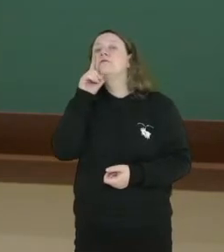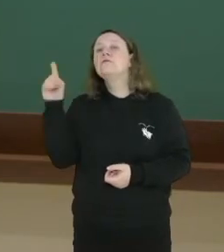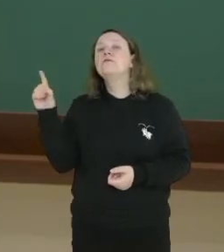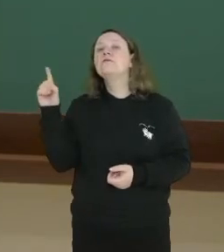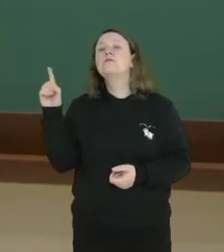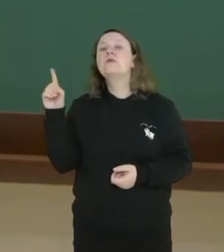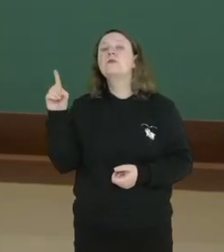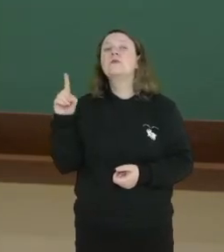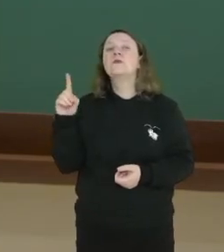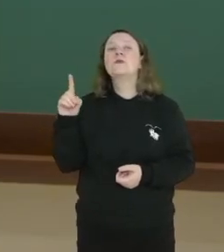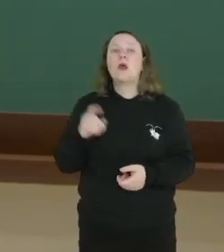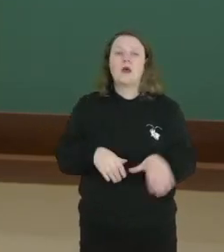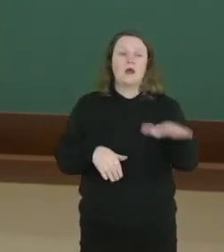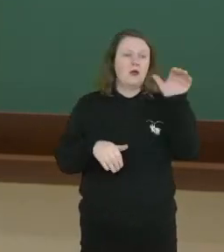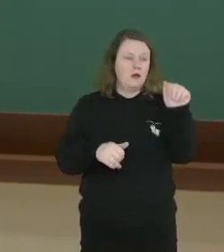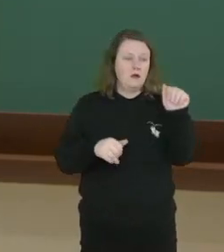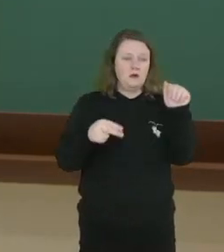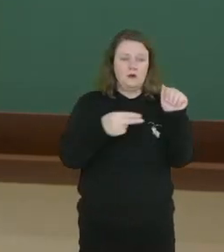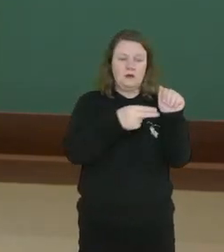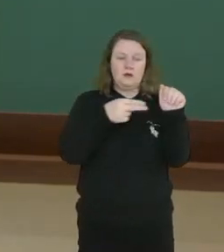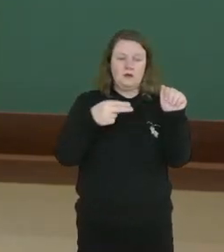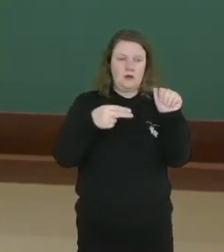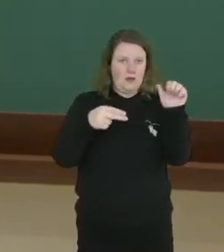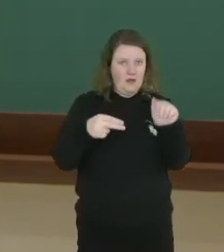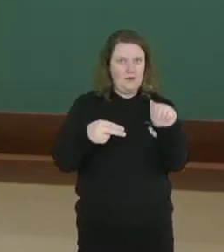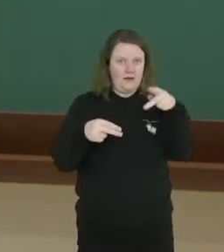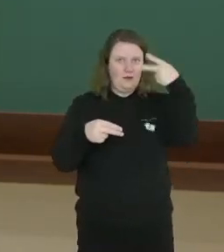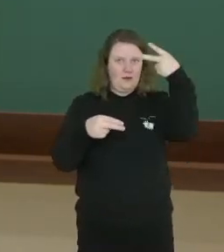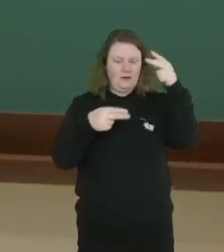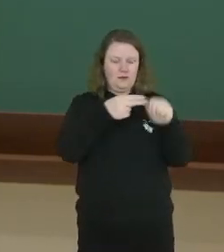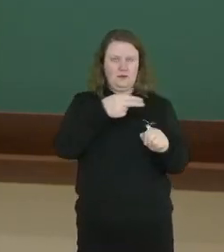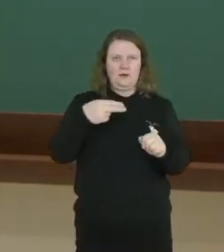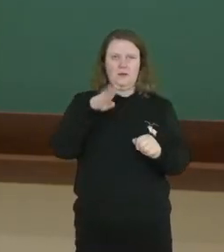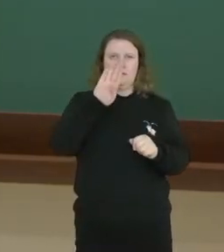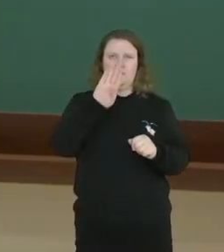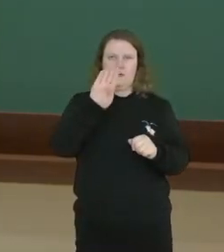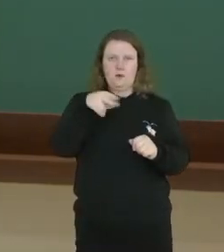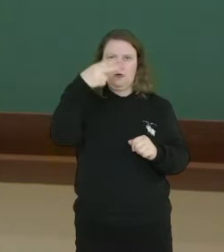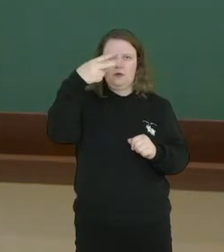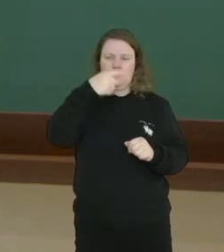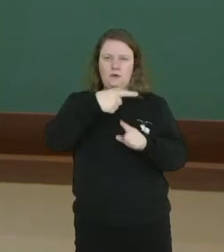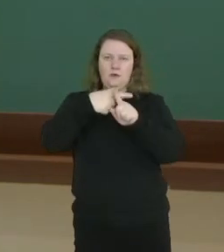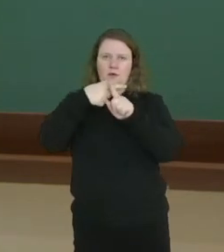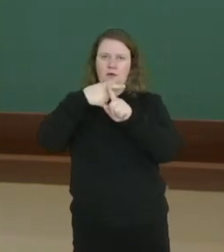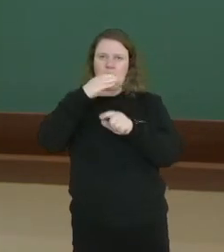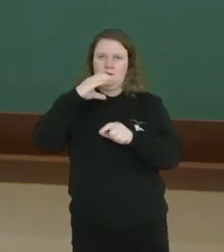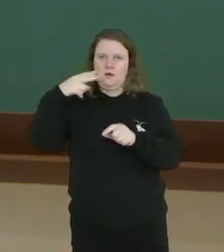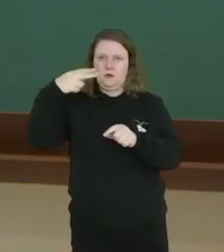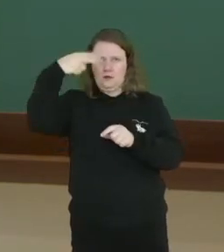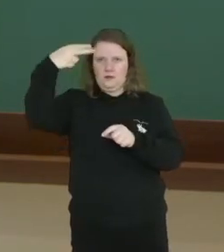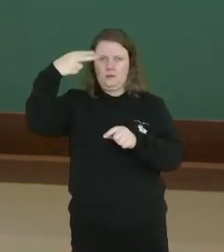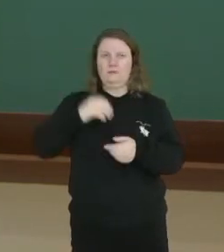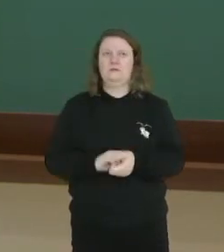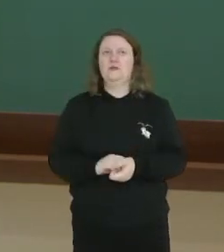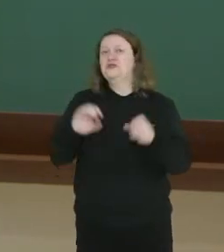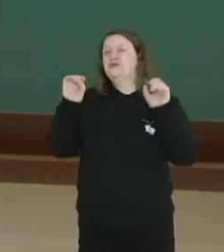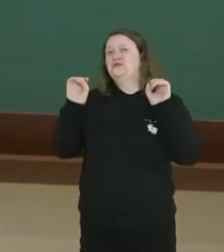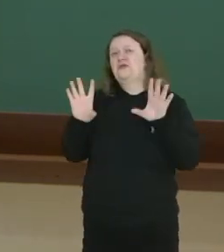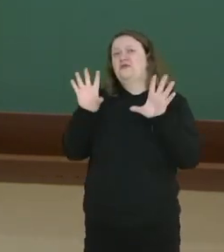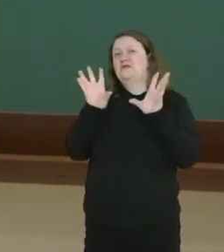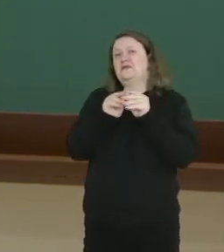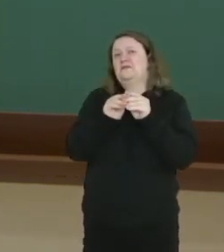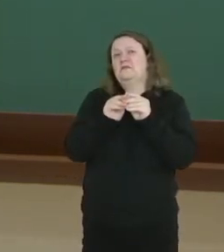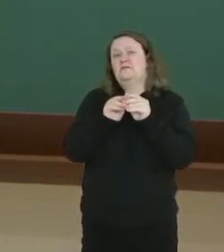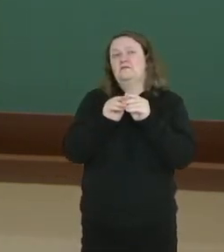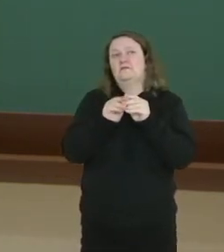hipotenusa é igual à soma dos quadrados das medidas dos catetos. Respira fundo. É só isso aqui. Tá bom? Então, quem é A, B e